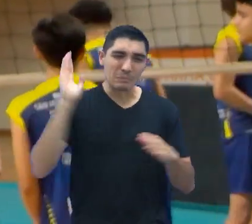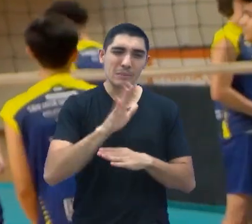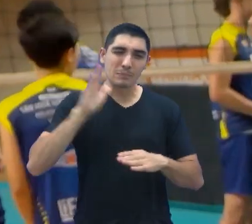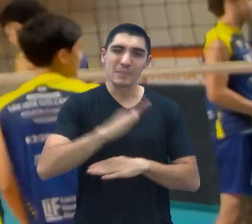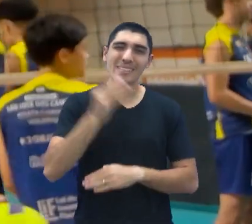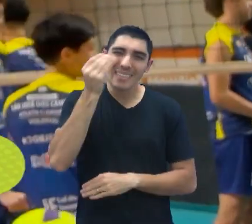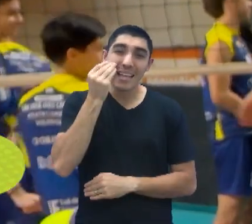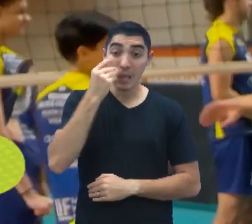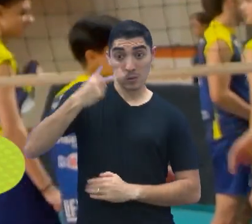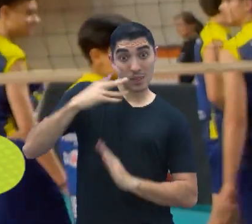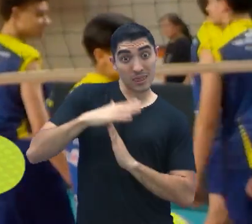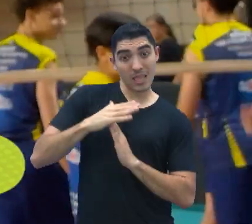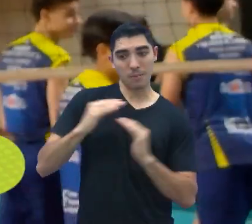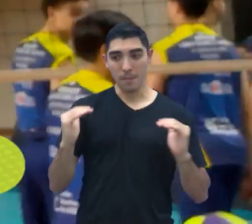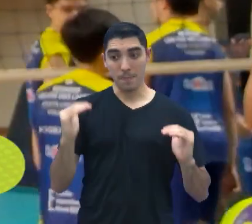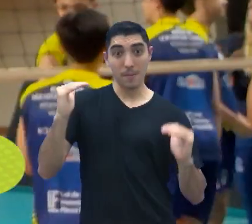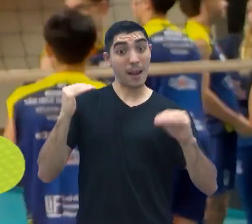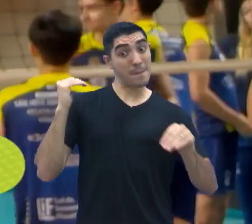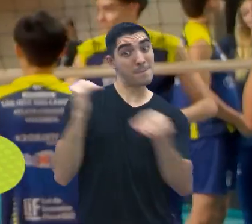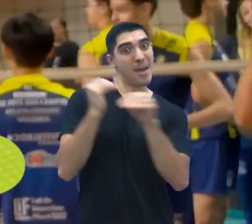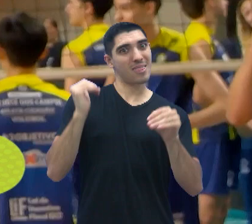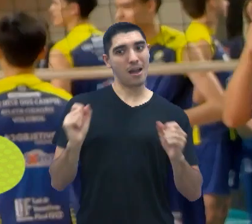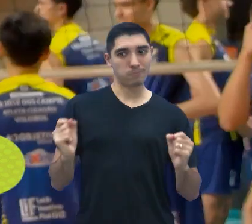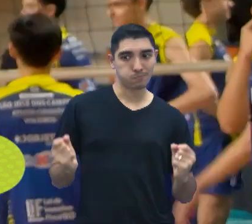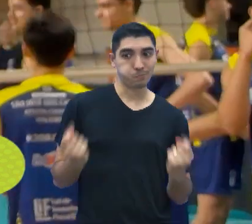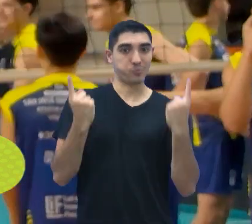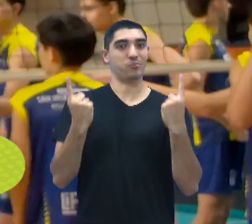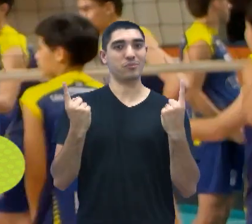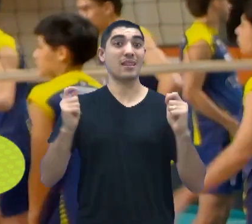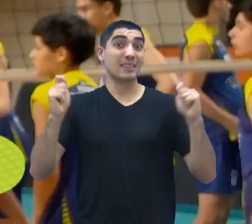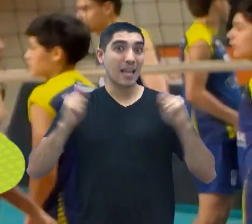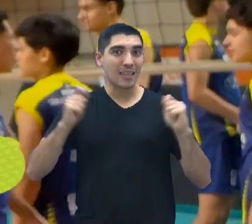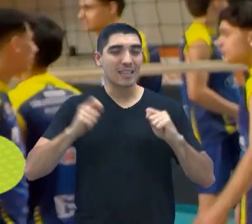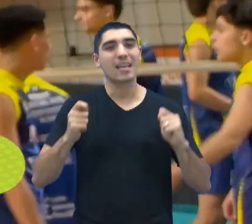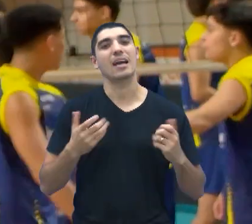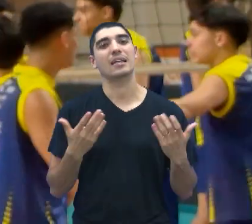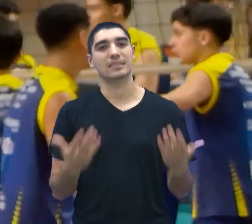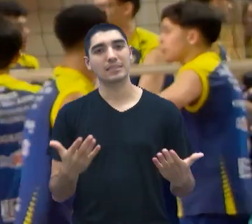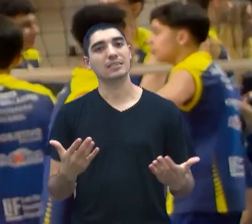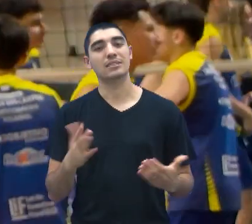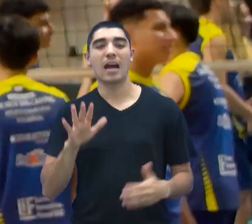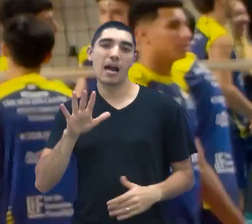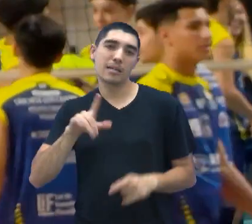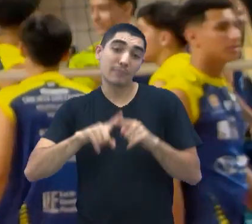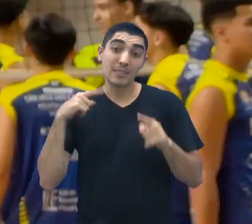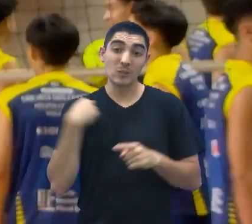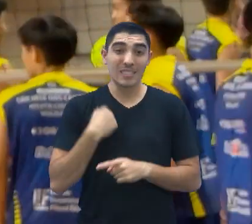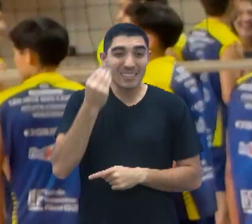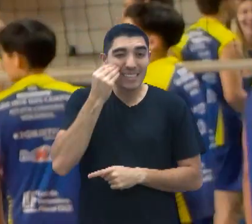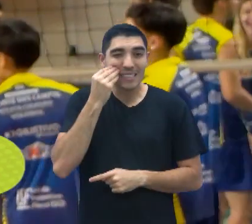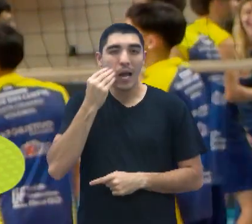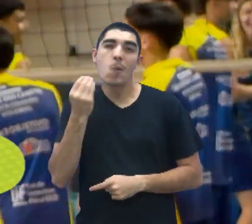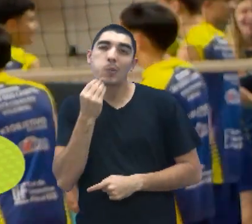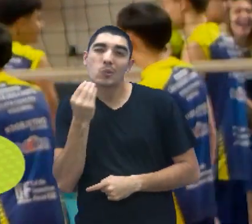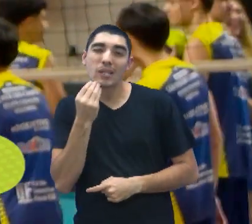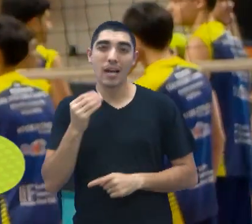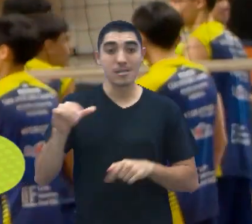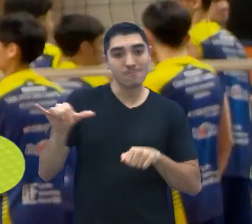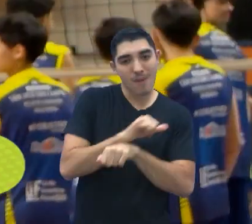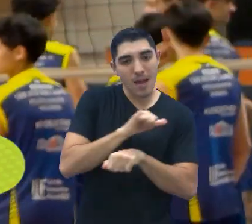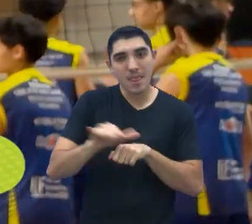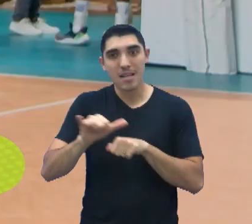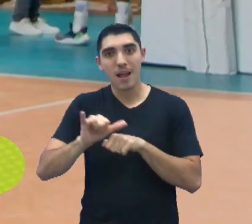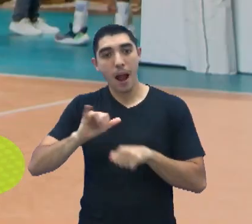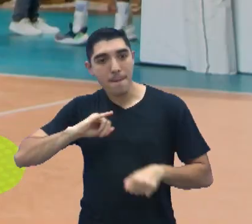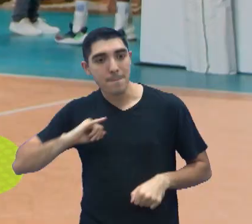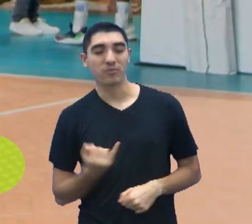mais uma pressão e quem sabe, né, levar eles a mais erros. Né? Isso faz a diferença para a gente, porque a gente possa ganhar o set e